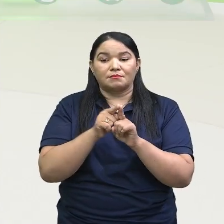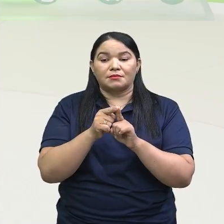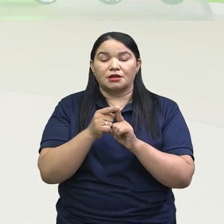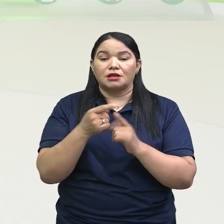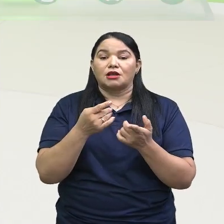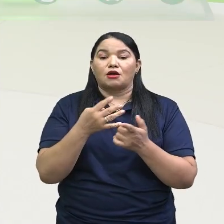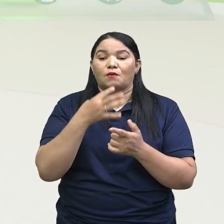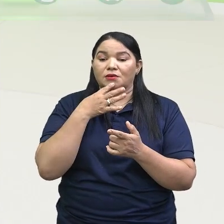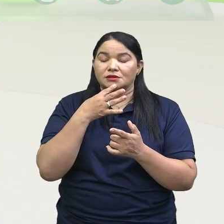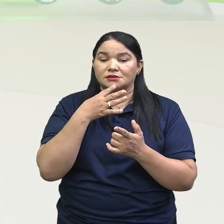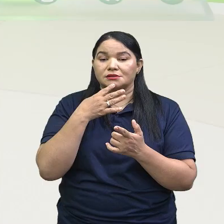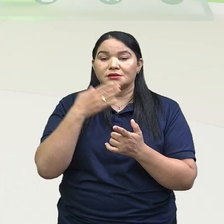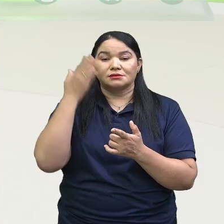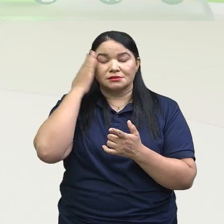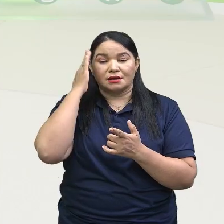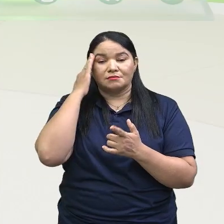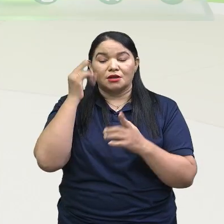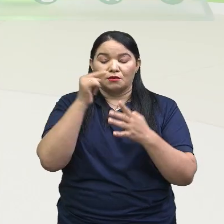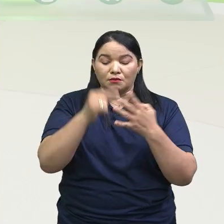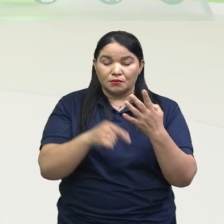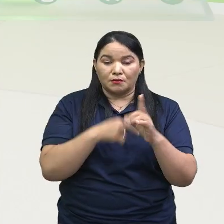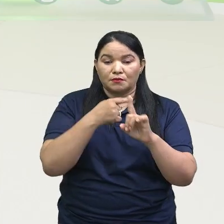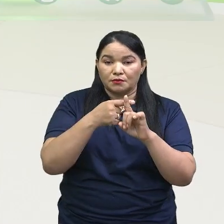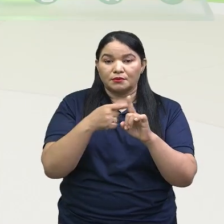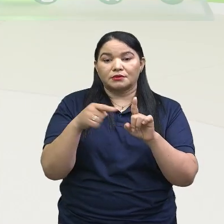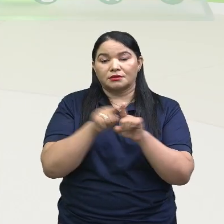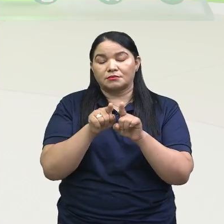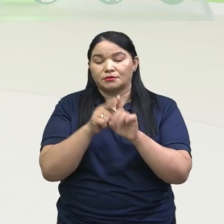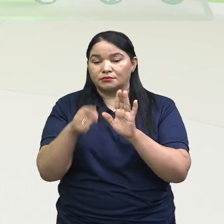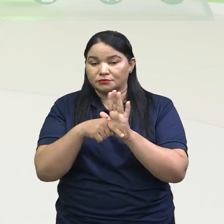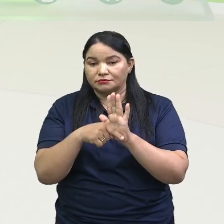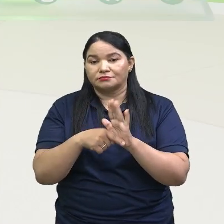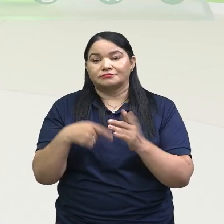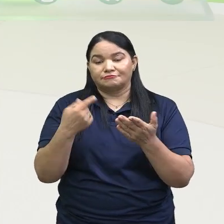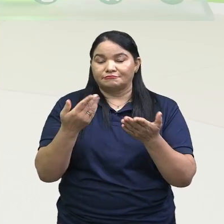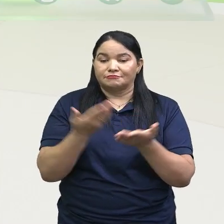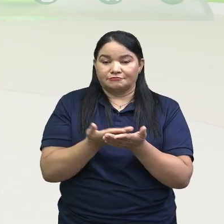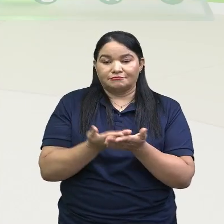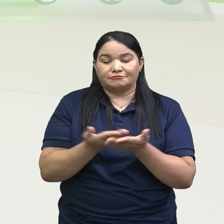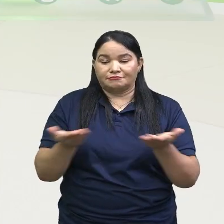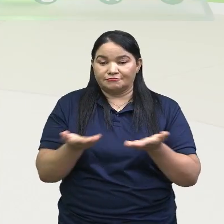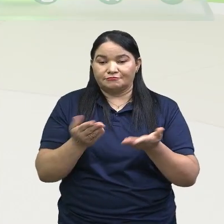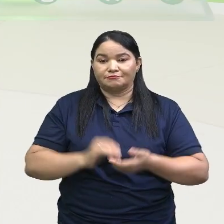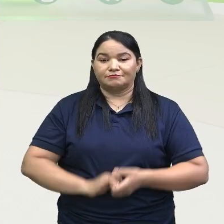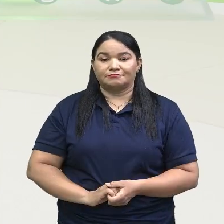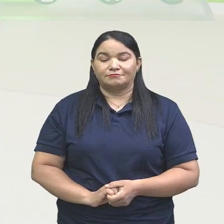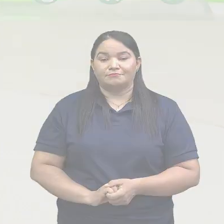vantagens e desvantagens relacionadas a elas, tá certo? Então, essa foi a nossa aula de hoje.